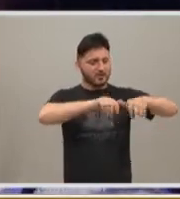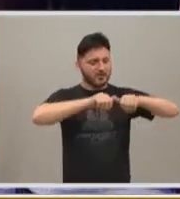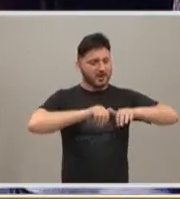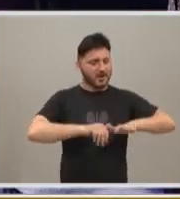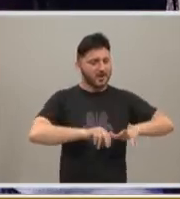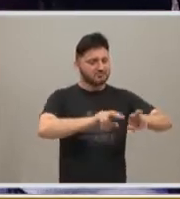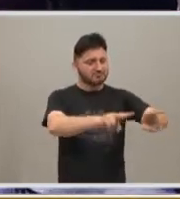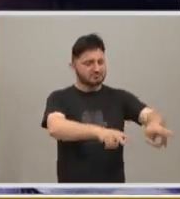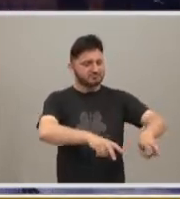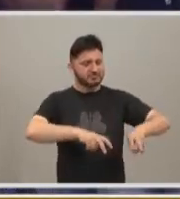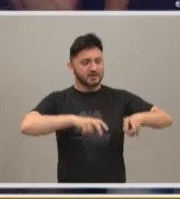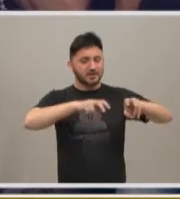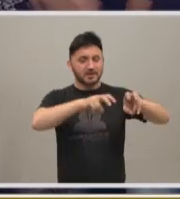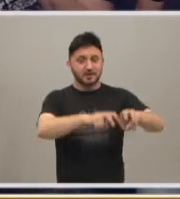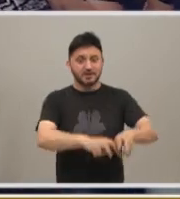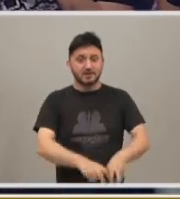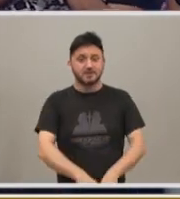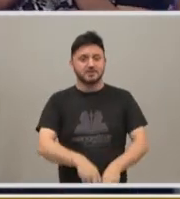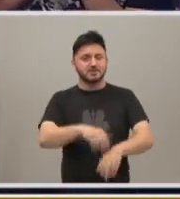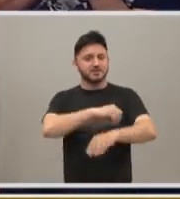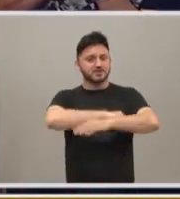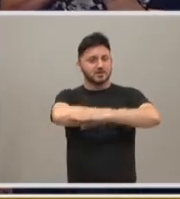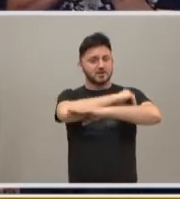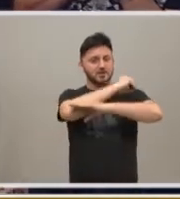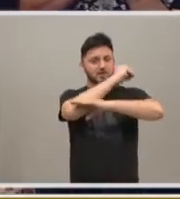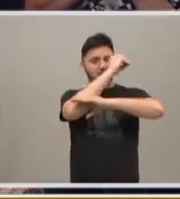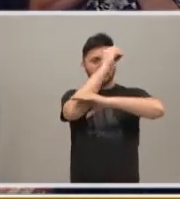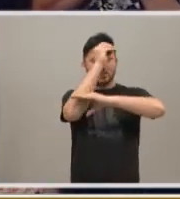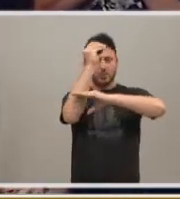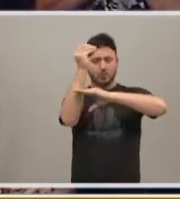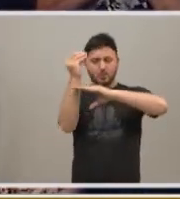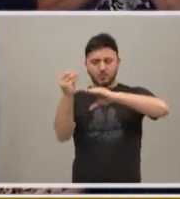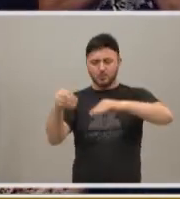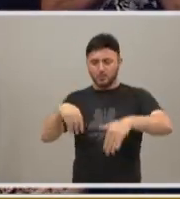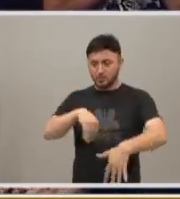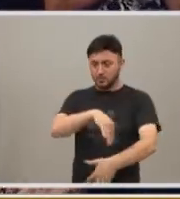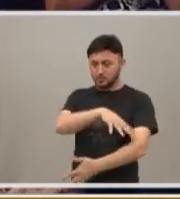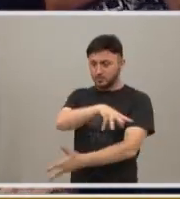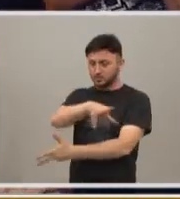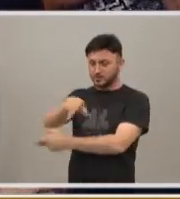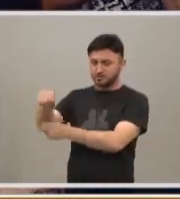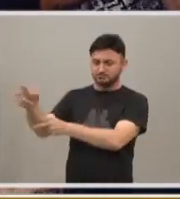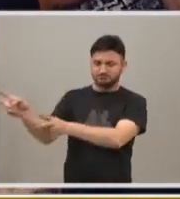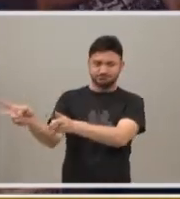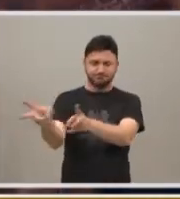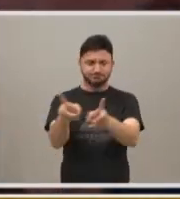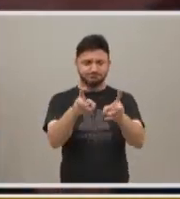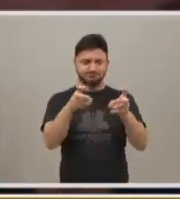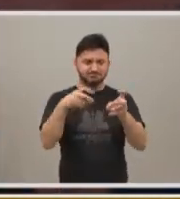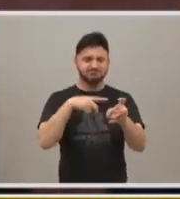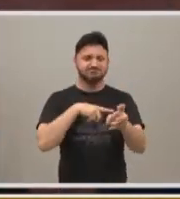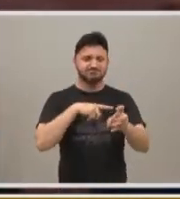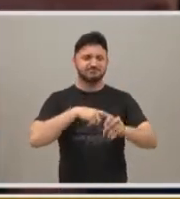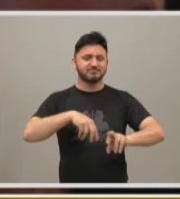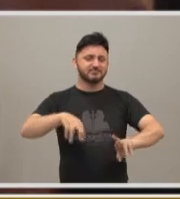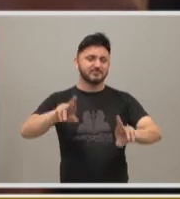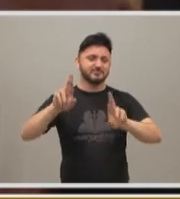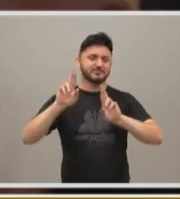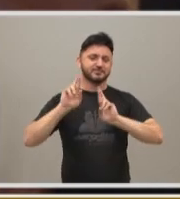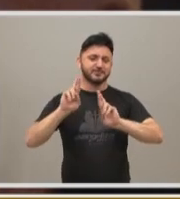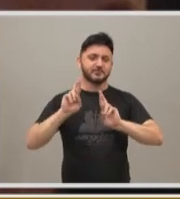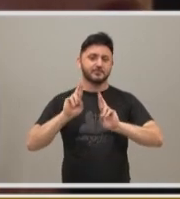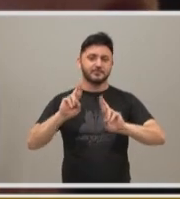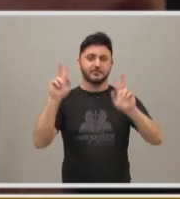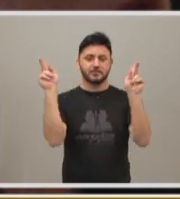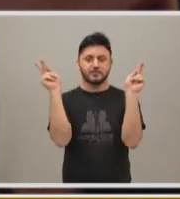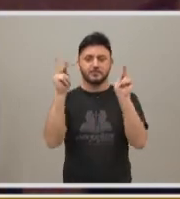naquela relva, no entardecer, o mundo viu nascer a paz e